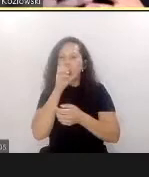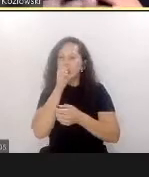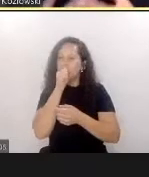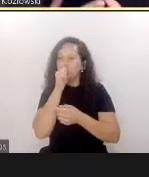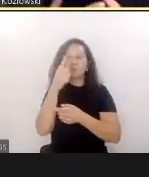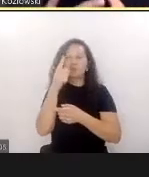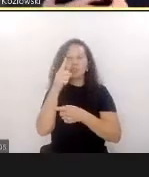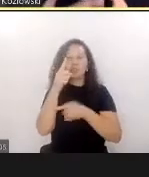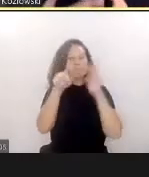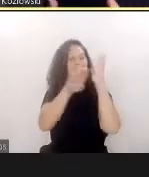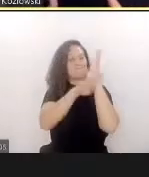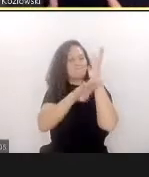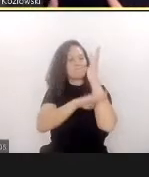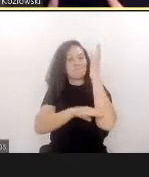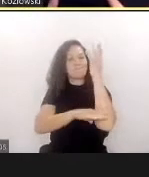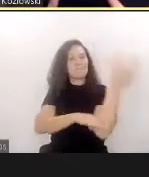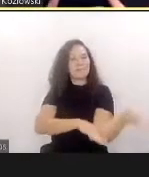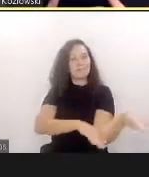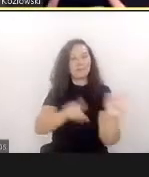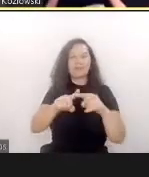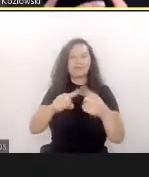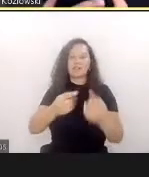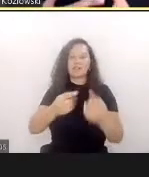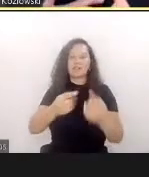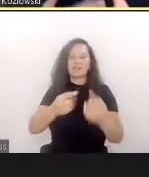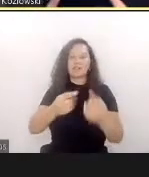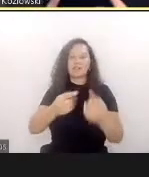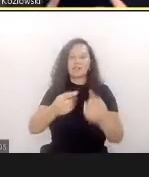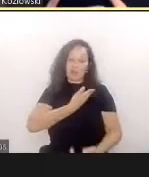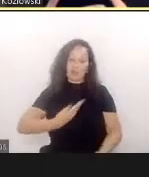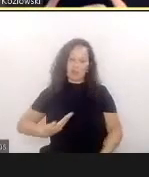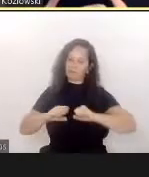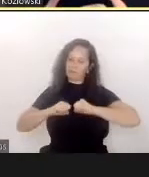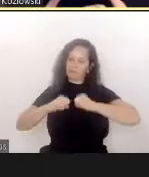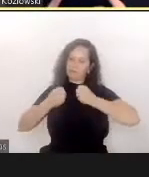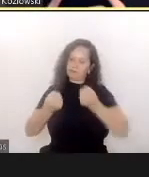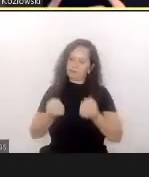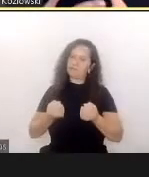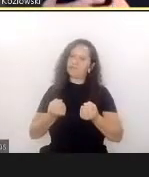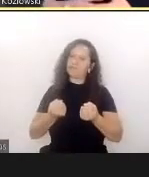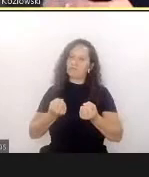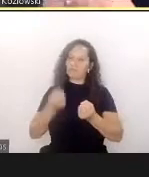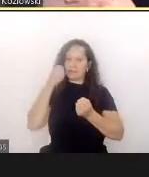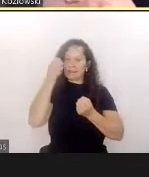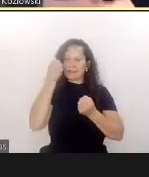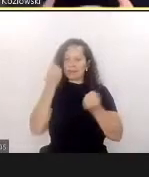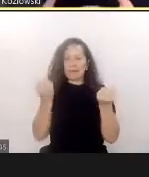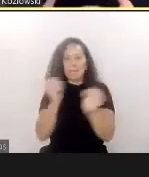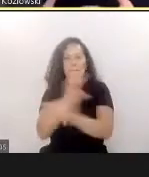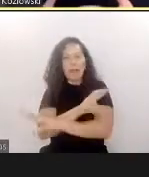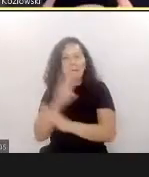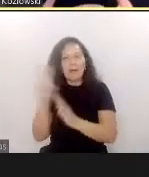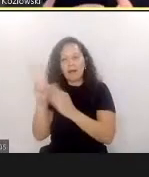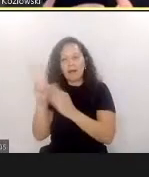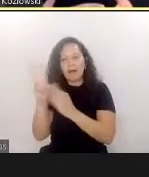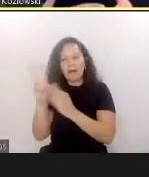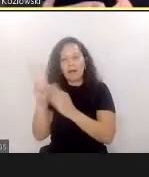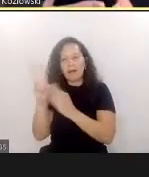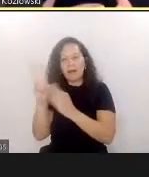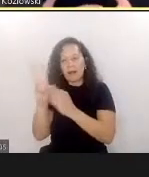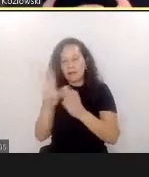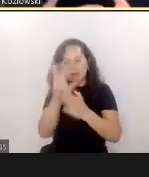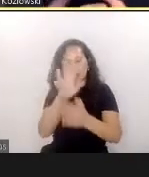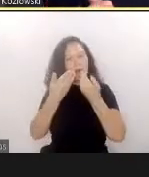governo está fazendo tudo para acabar com as reservas indígenas, abrir espaço